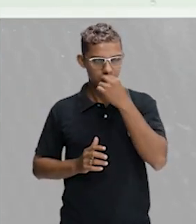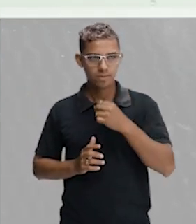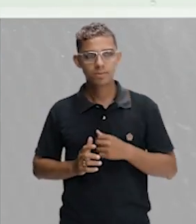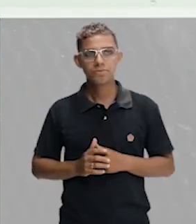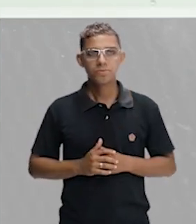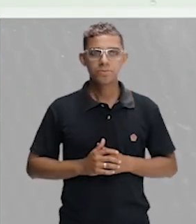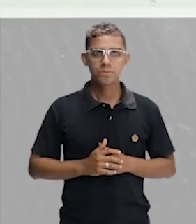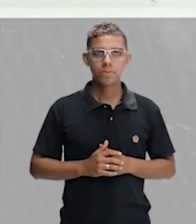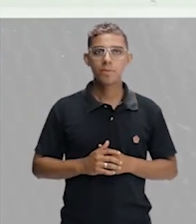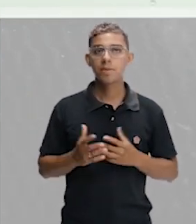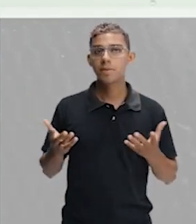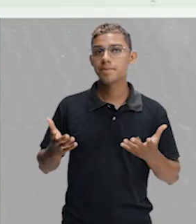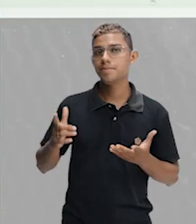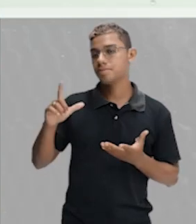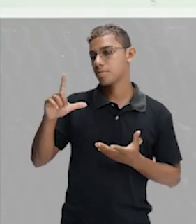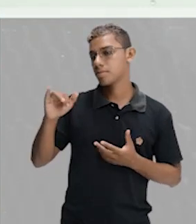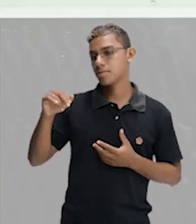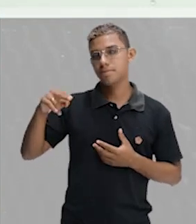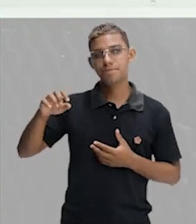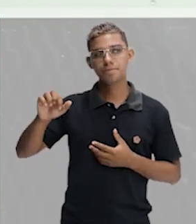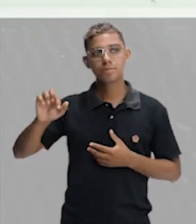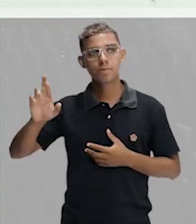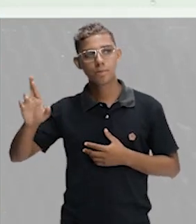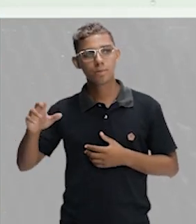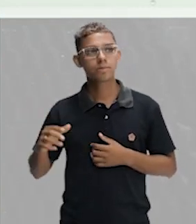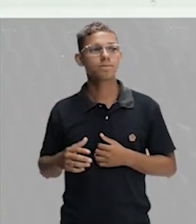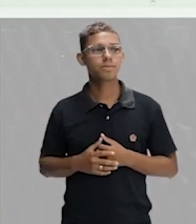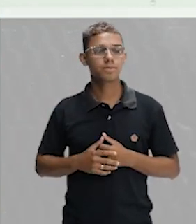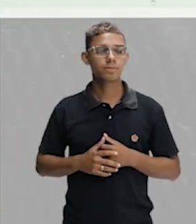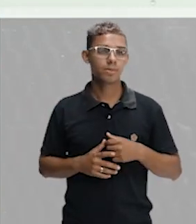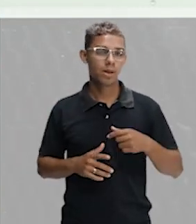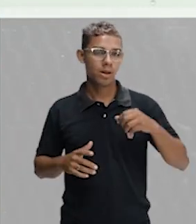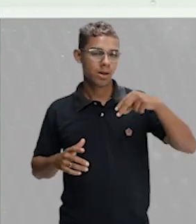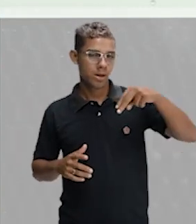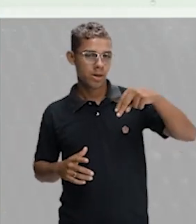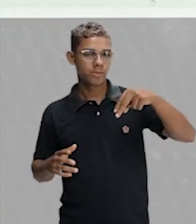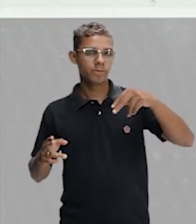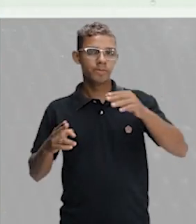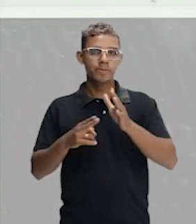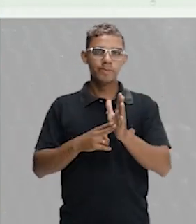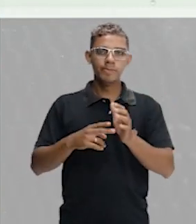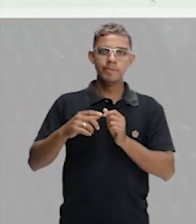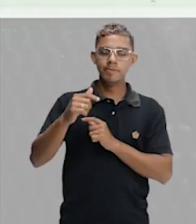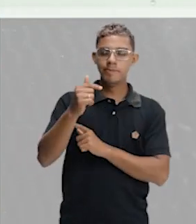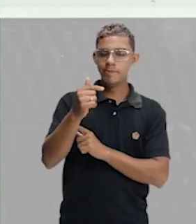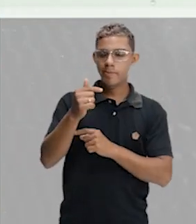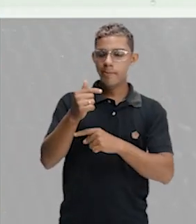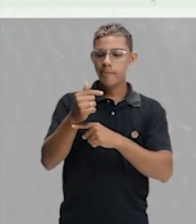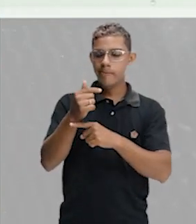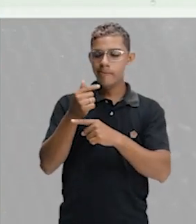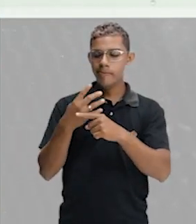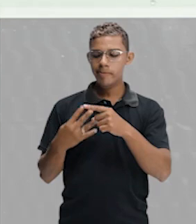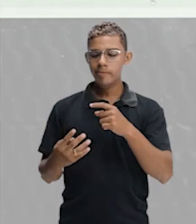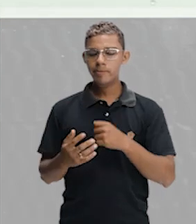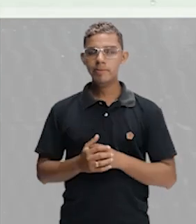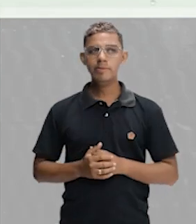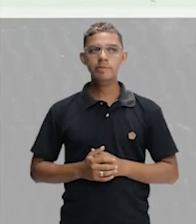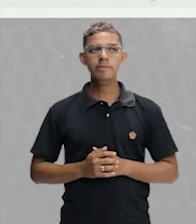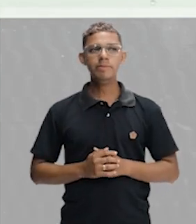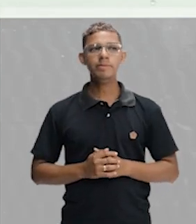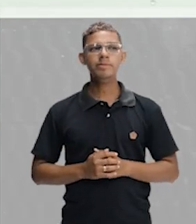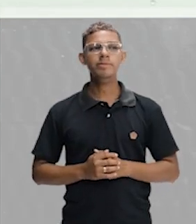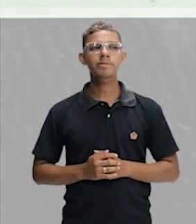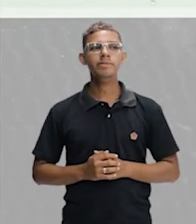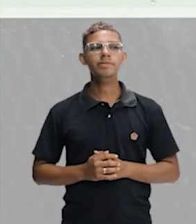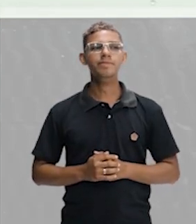intercepta aí o eixo Y Então esse aqui ó é o valor de m e aqui